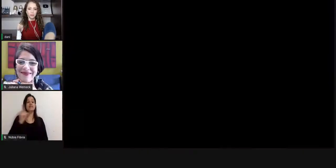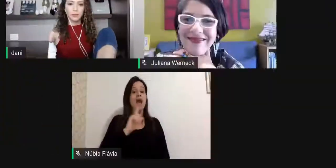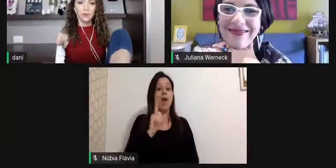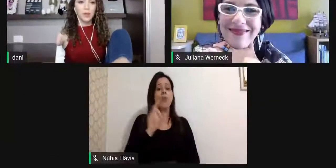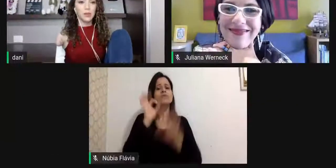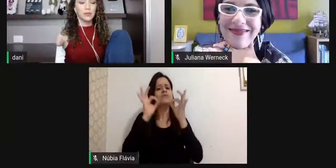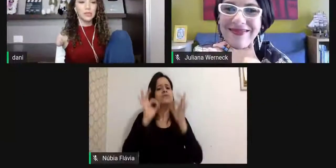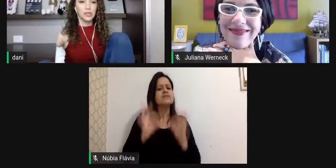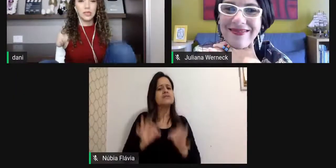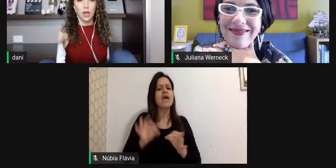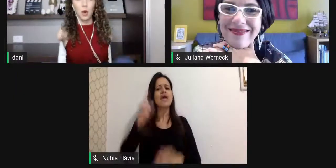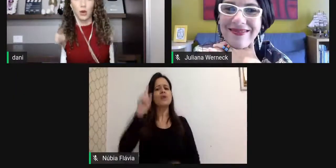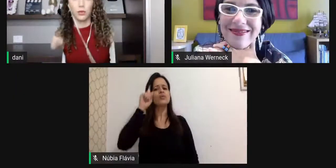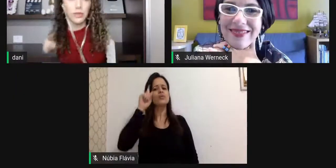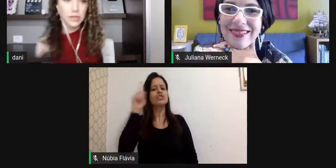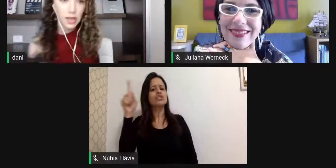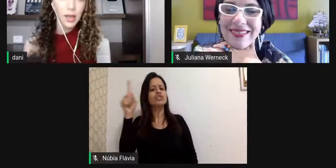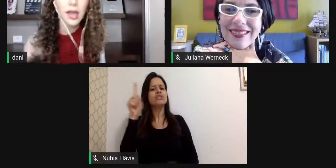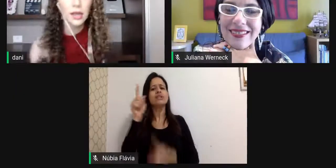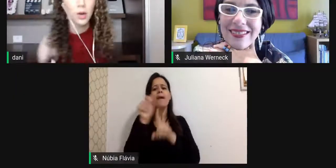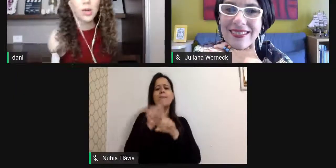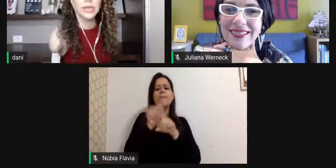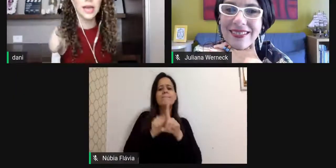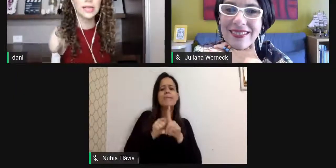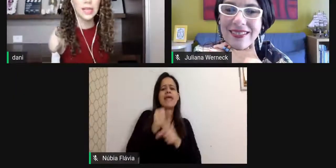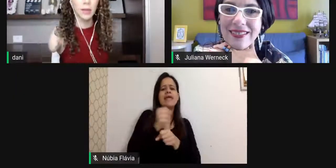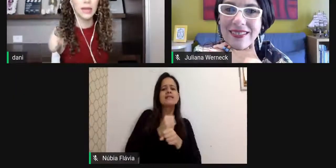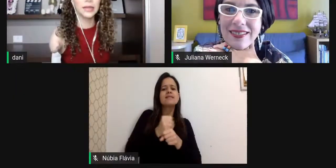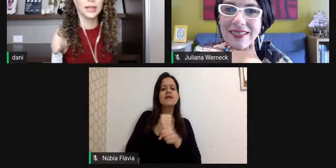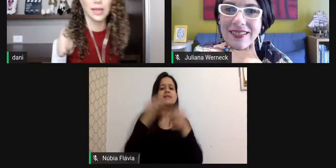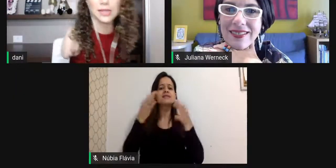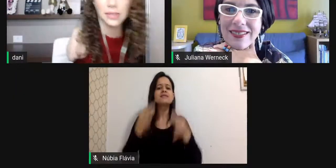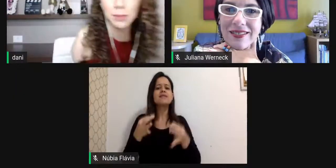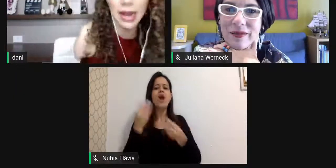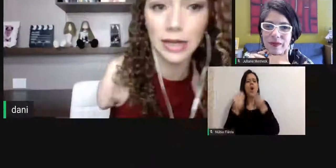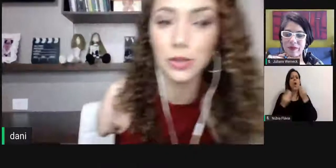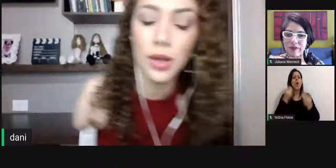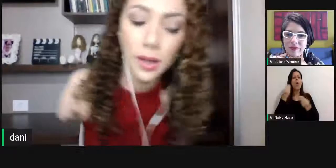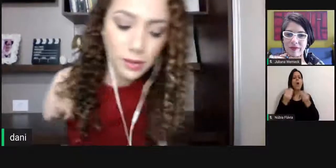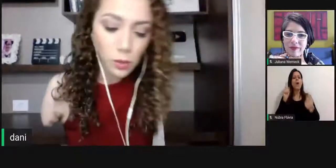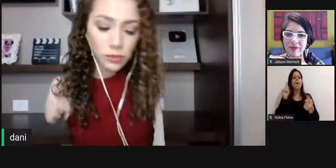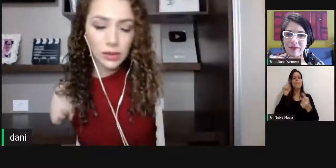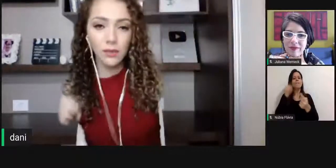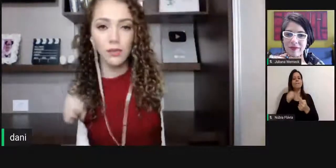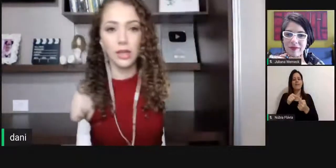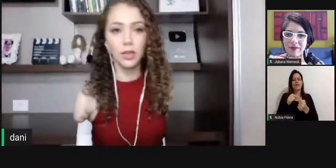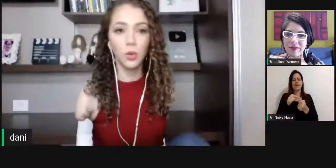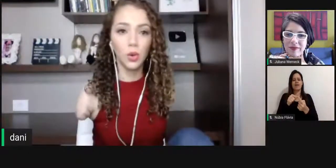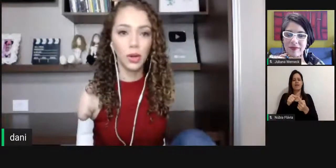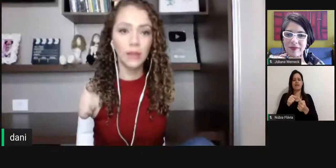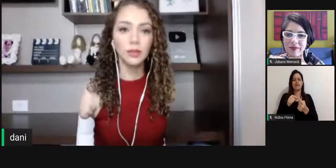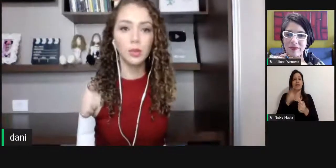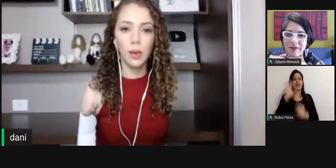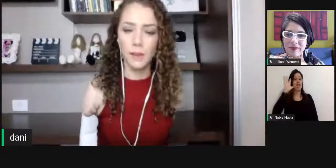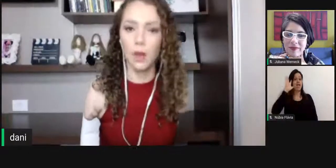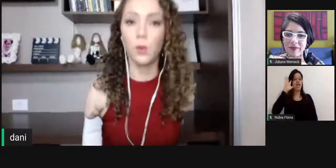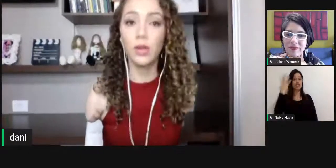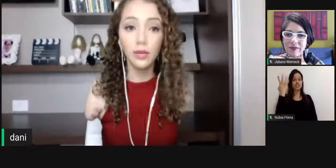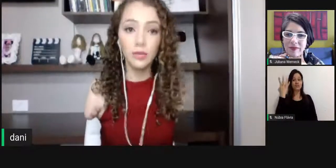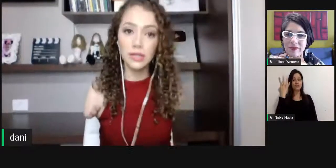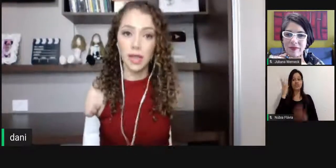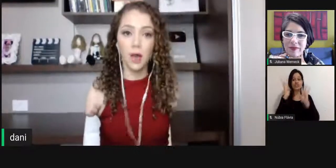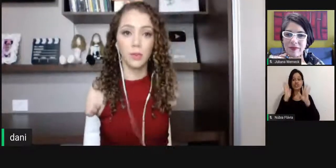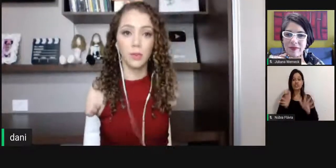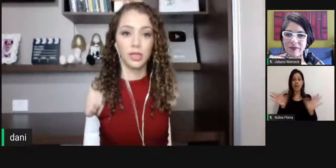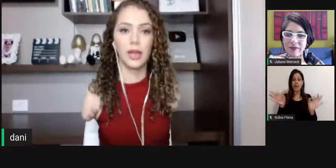ano. Para você dizer, ó, eu vou conquistar essa meta até esse prazo. Então, definido, colocado no papel